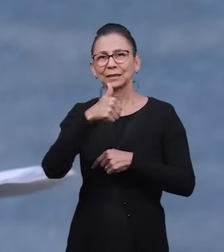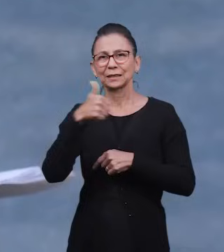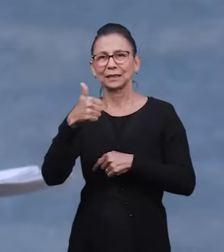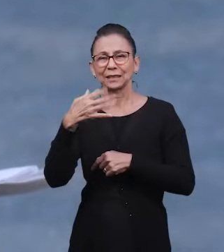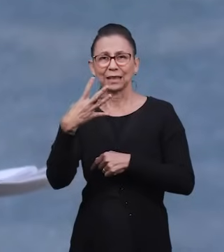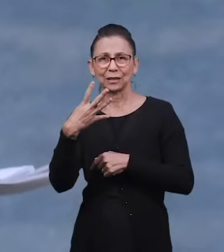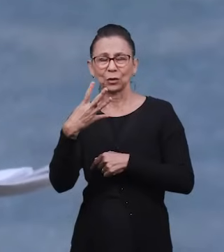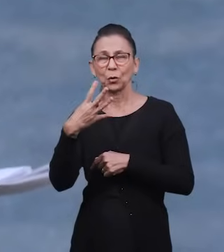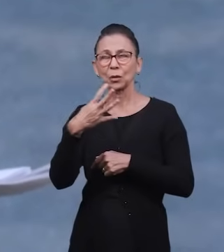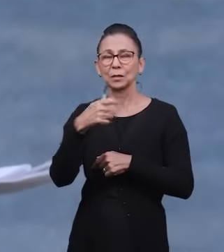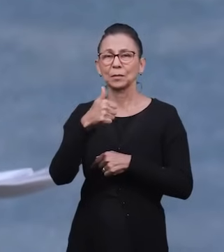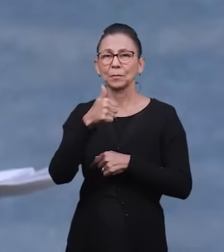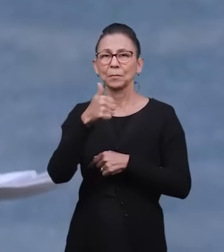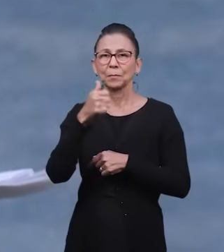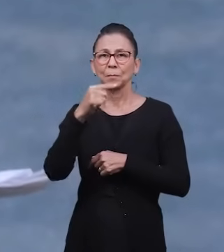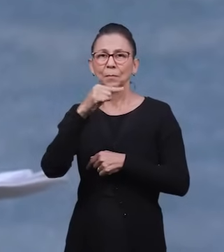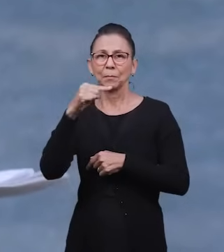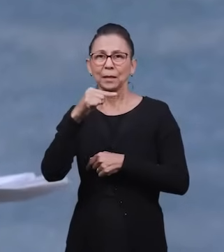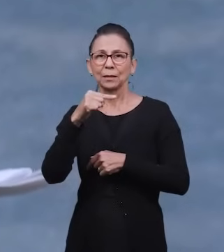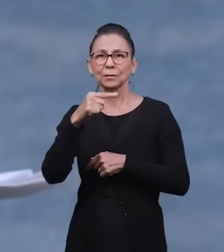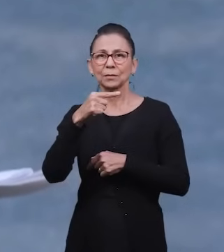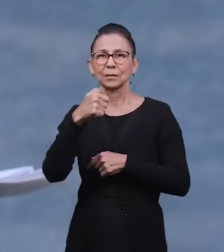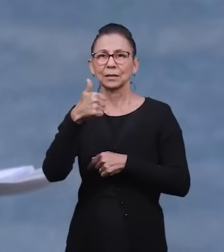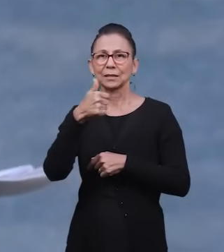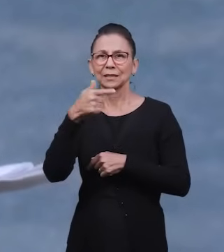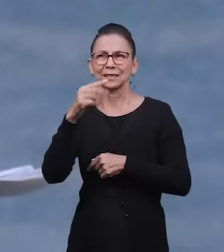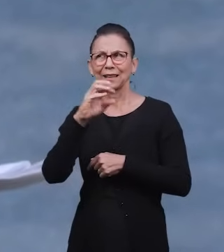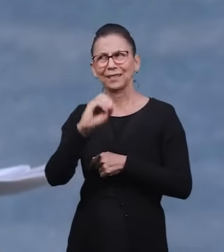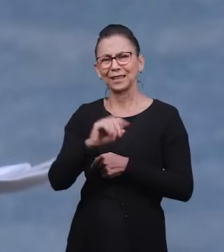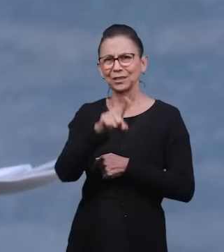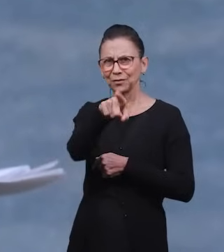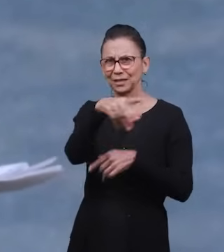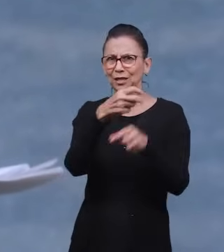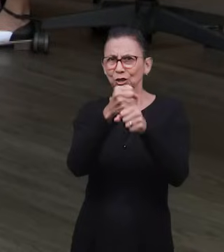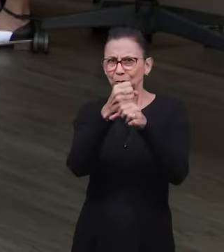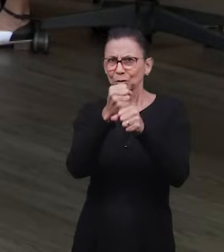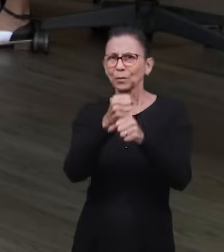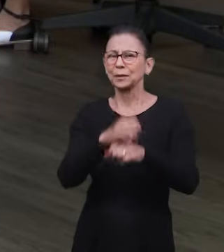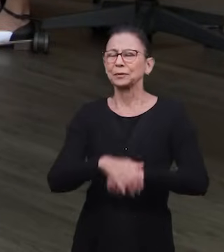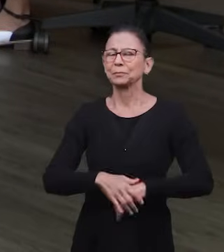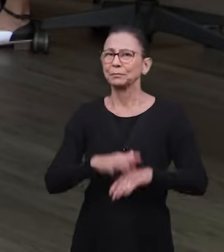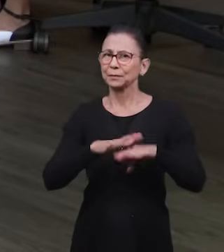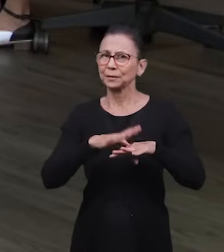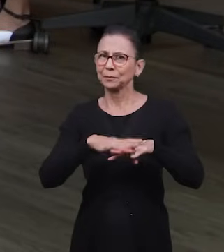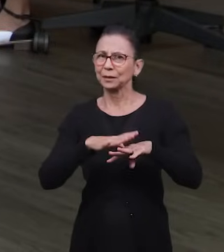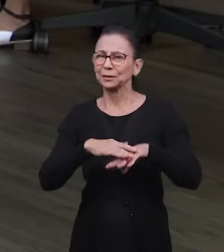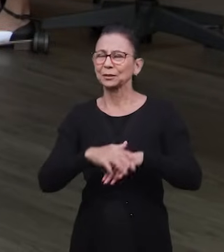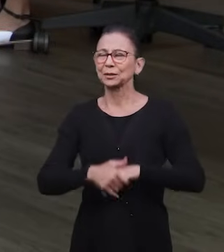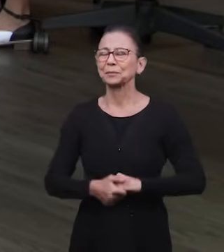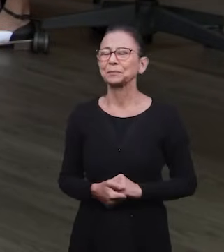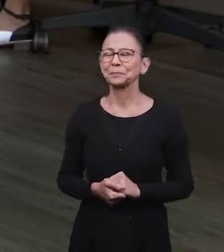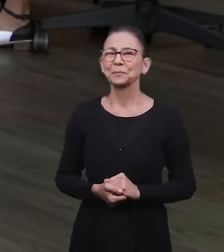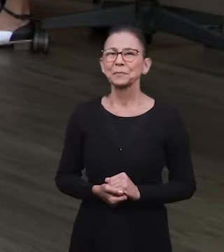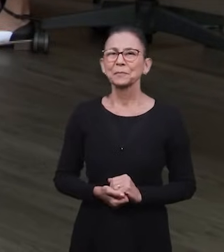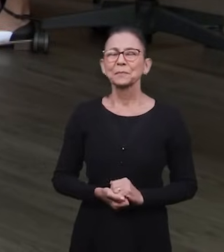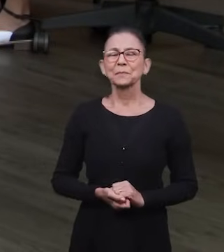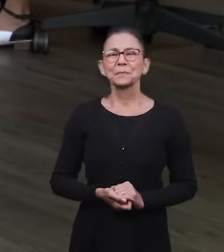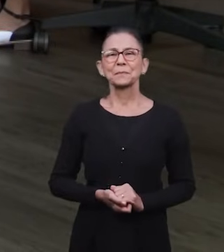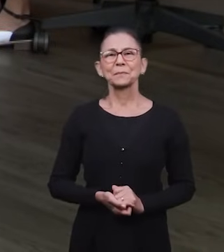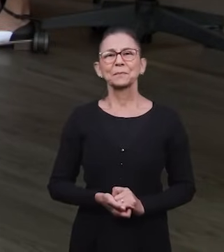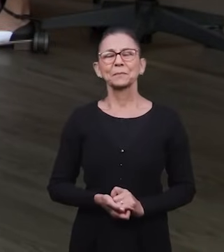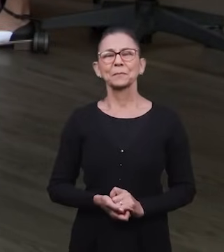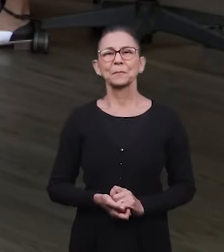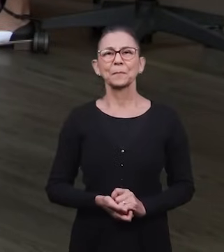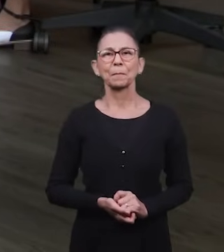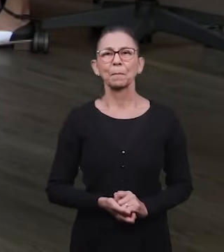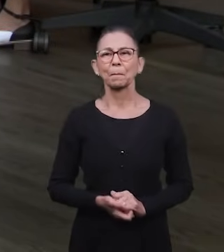vai ver isso tudo aqui, não faz de conta que vivo. Faz a soma aí, quanto que dá. Tá bom? Muito bem. Tá aí a resposta que